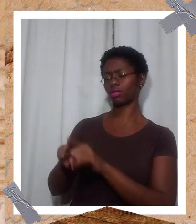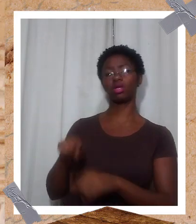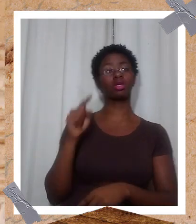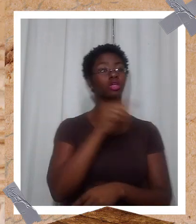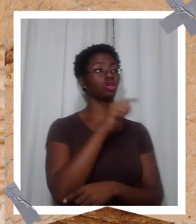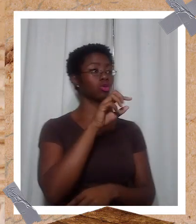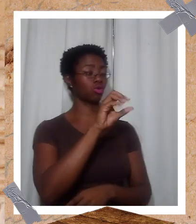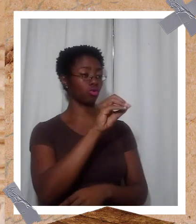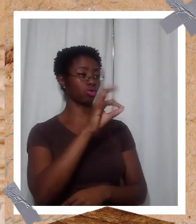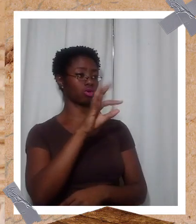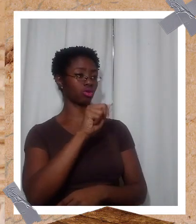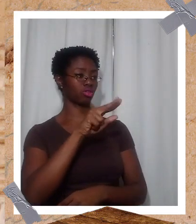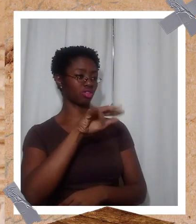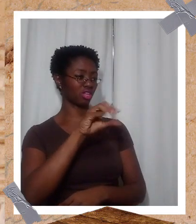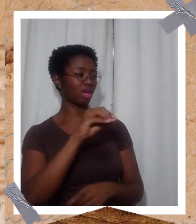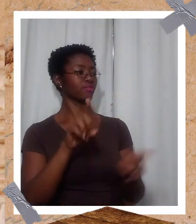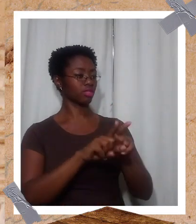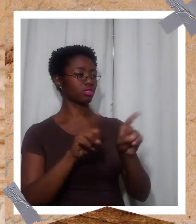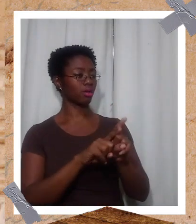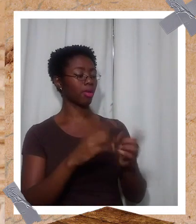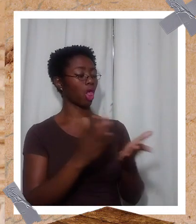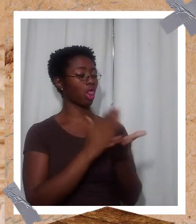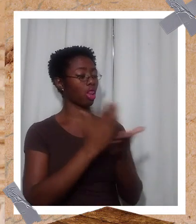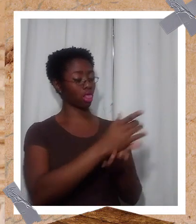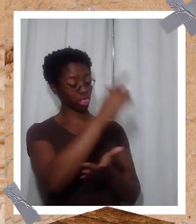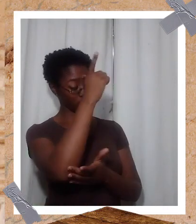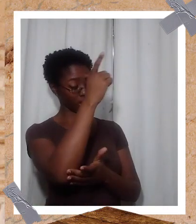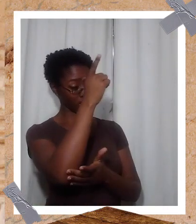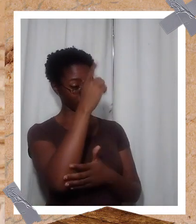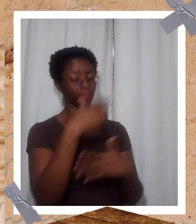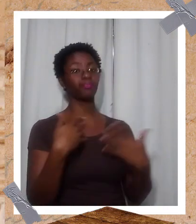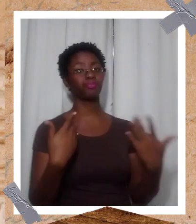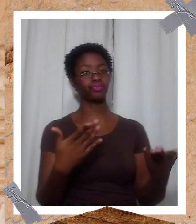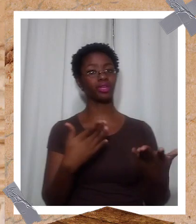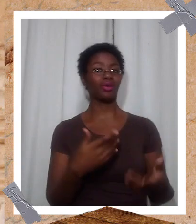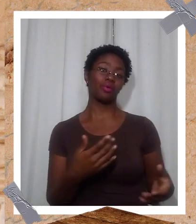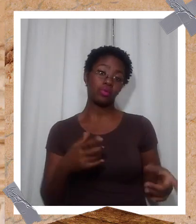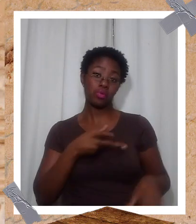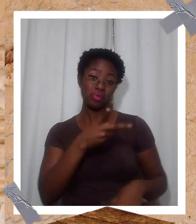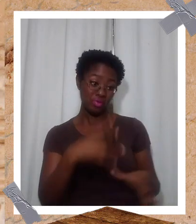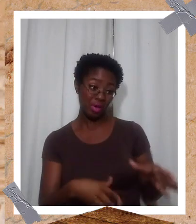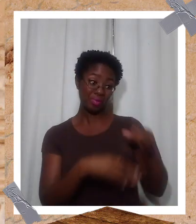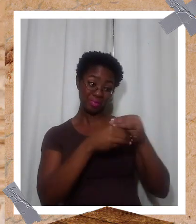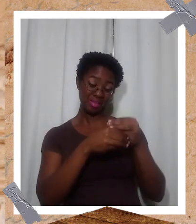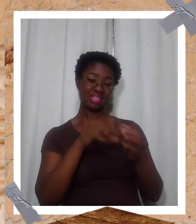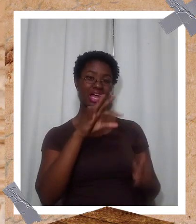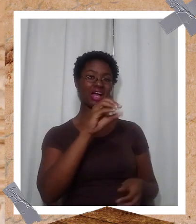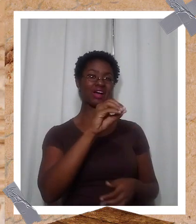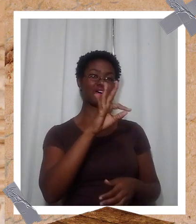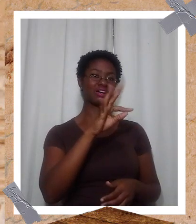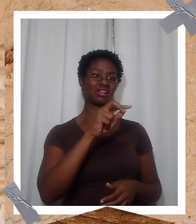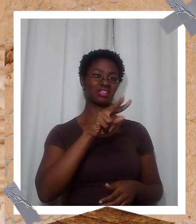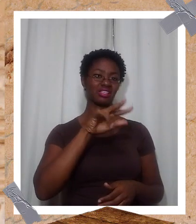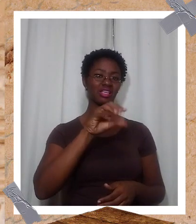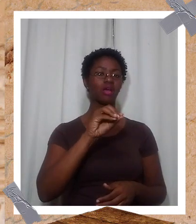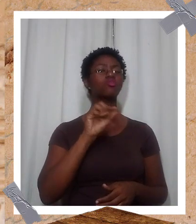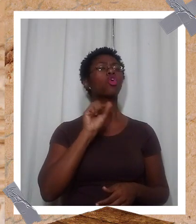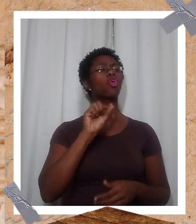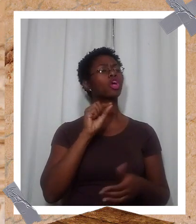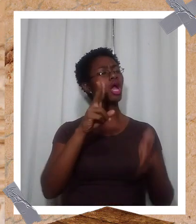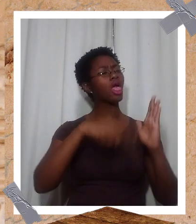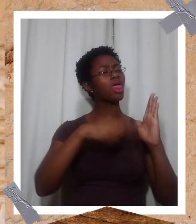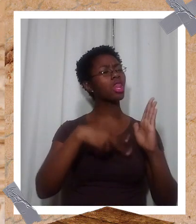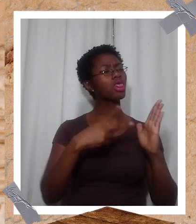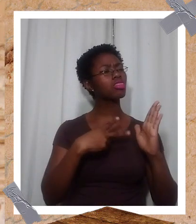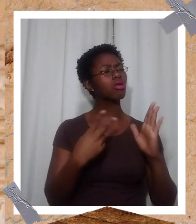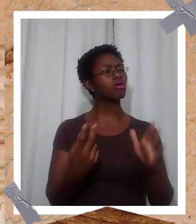do Alemão. Então, Otávio, pegando um gancho aí, o que essa leitura desperta em você? Você já começou